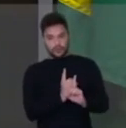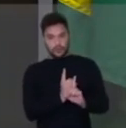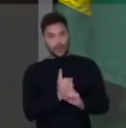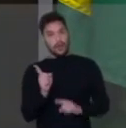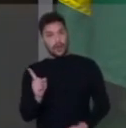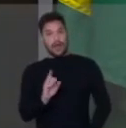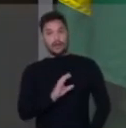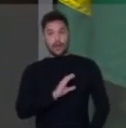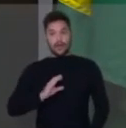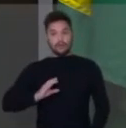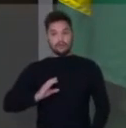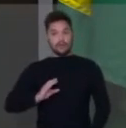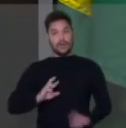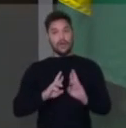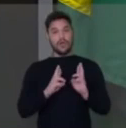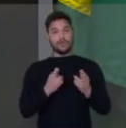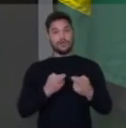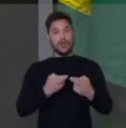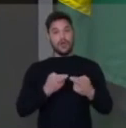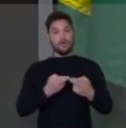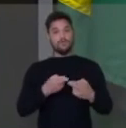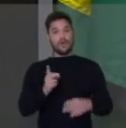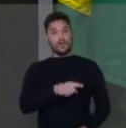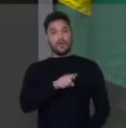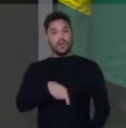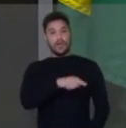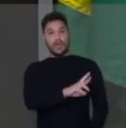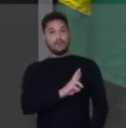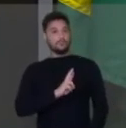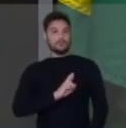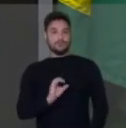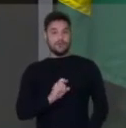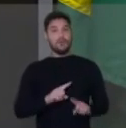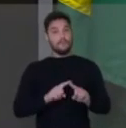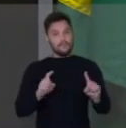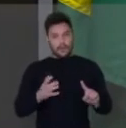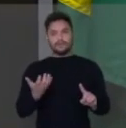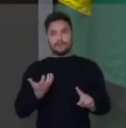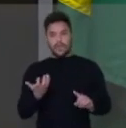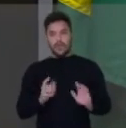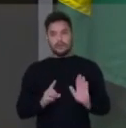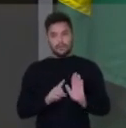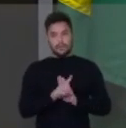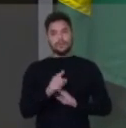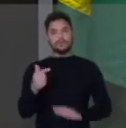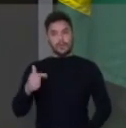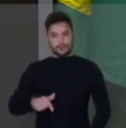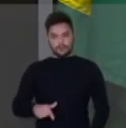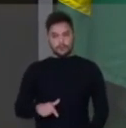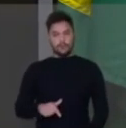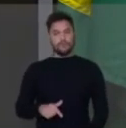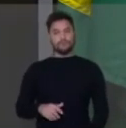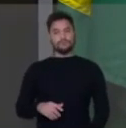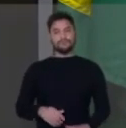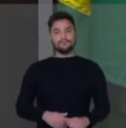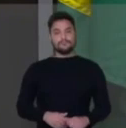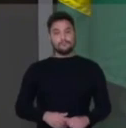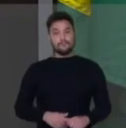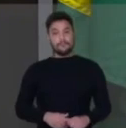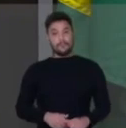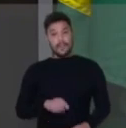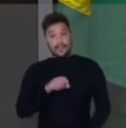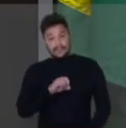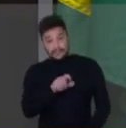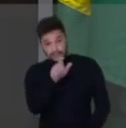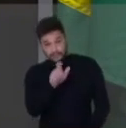foi encerrada. Ele não me respondeu. Mas eu quero deixar aqui essa pergunta mais uma vez, ministro Flávio Dino. Se você tiver coragem,